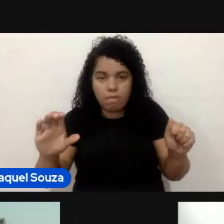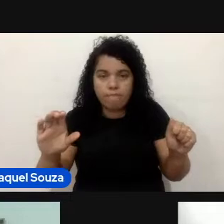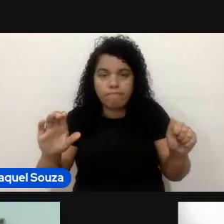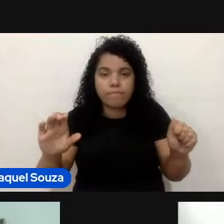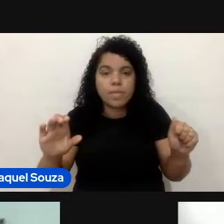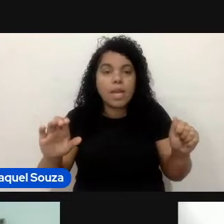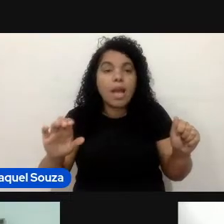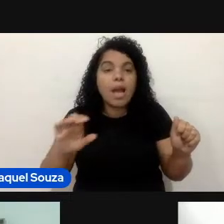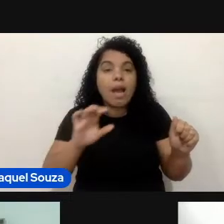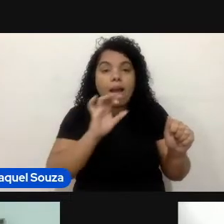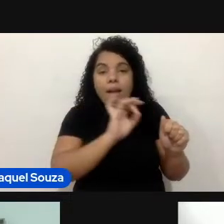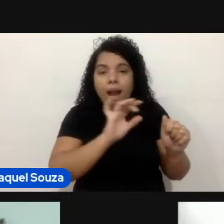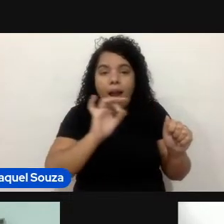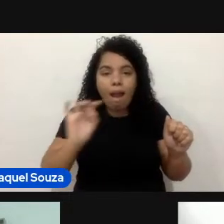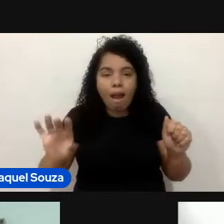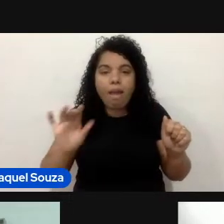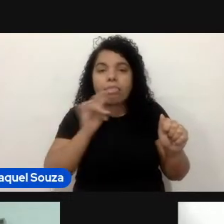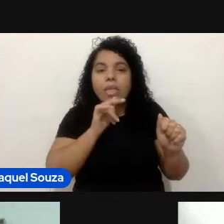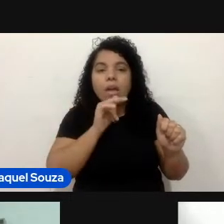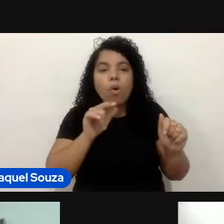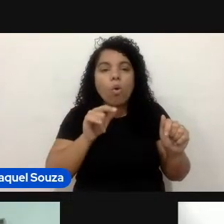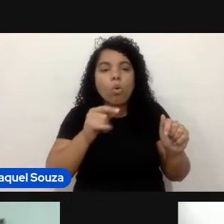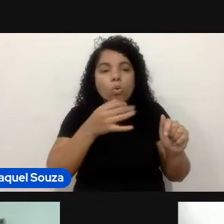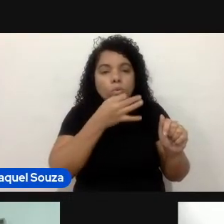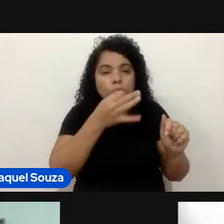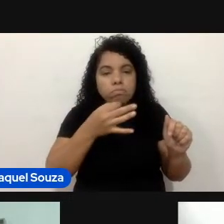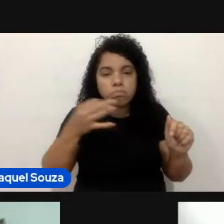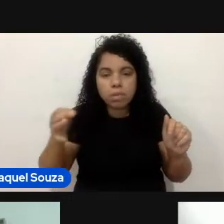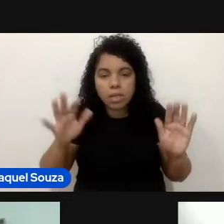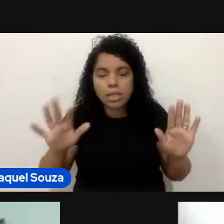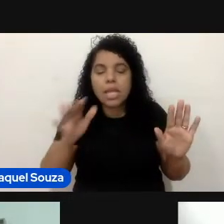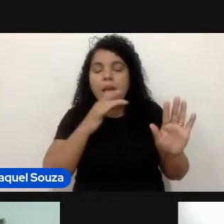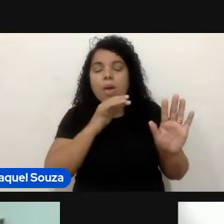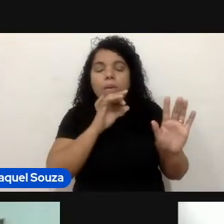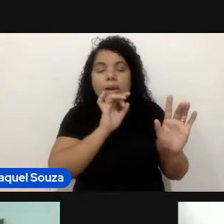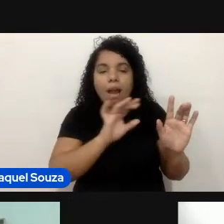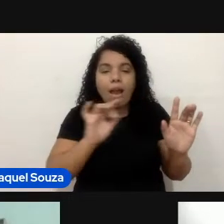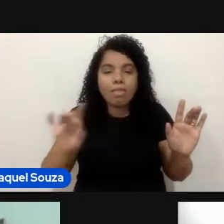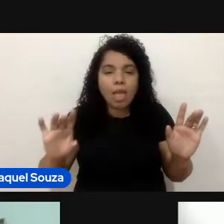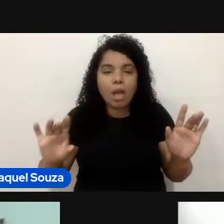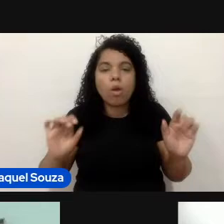ali com seu nível de complemento, a técnica e a questão do